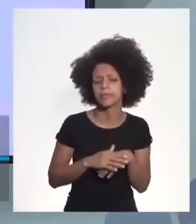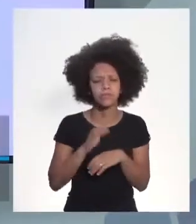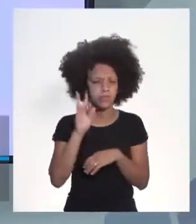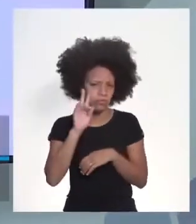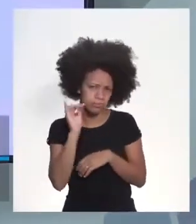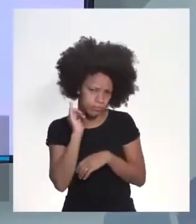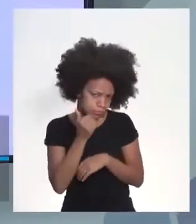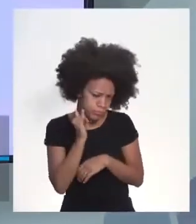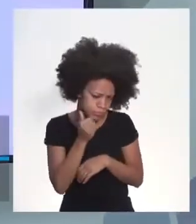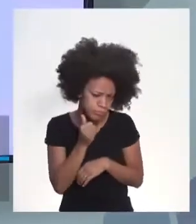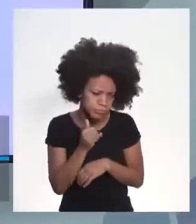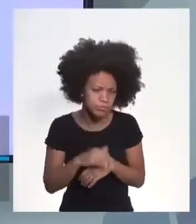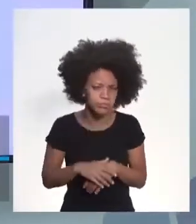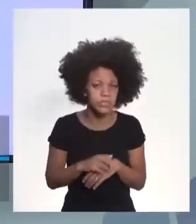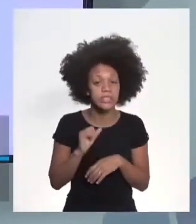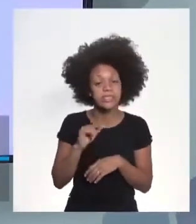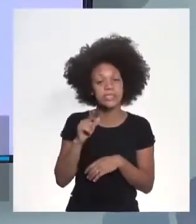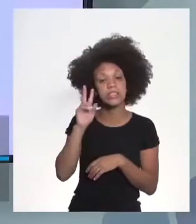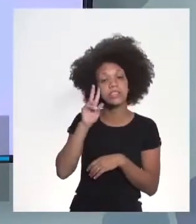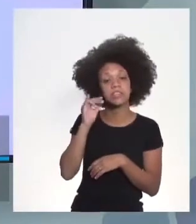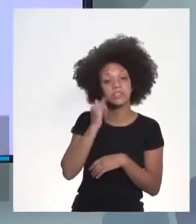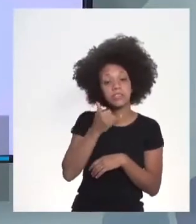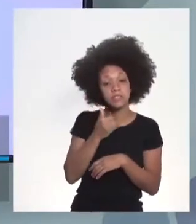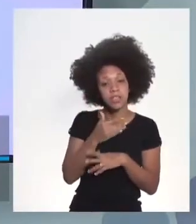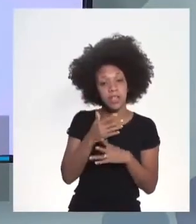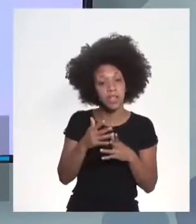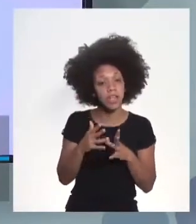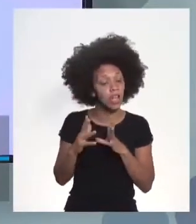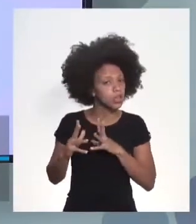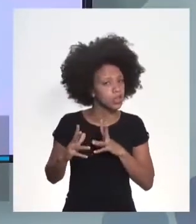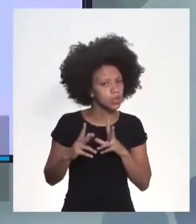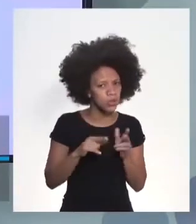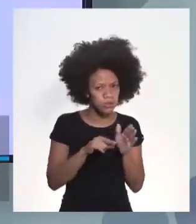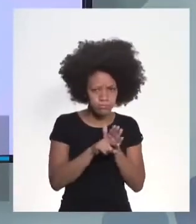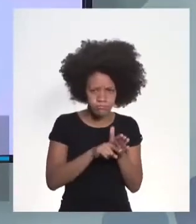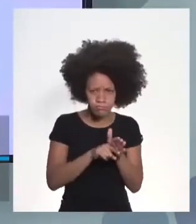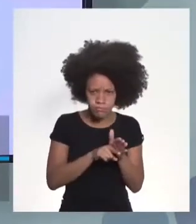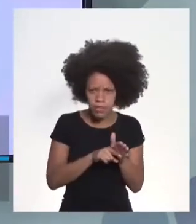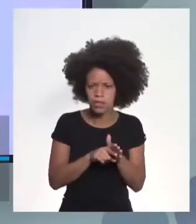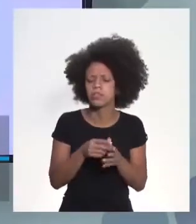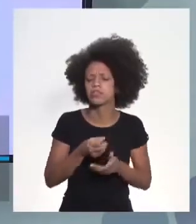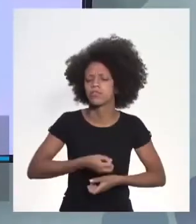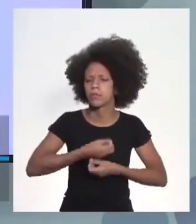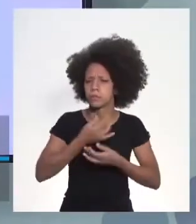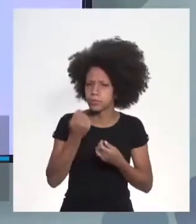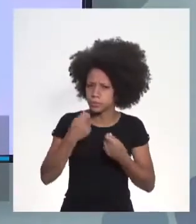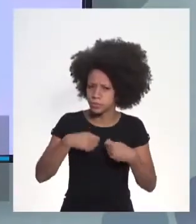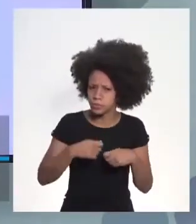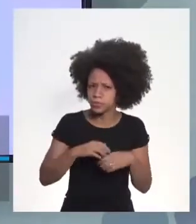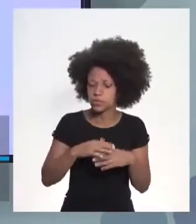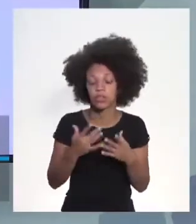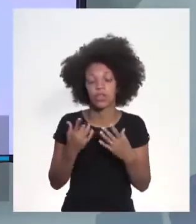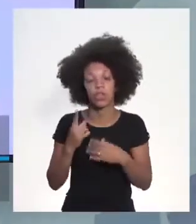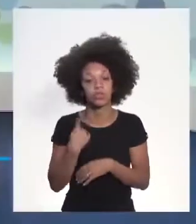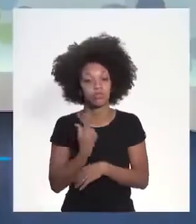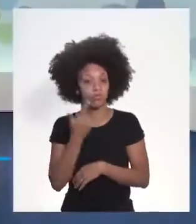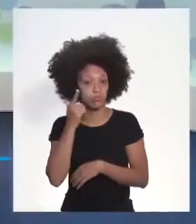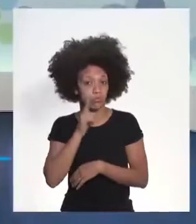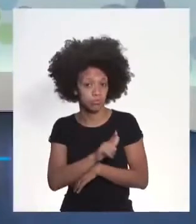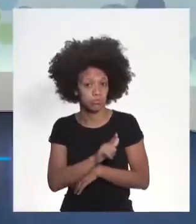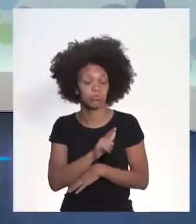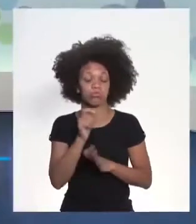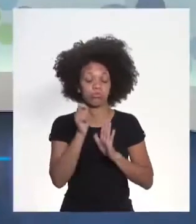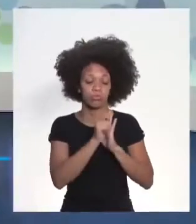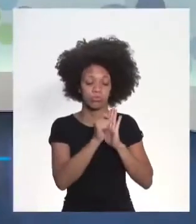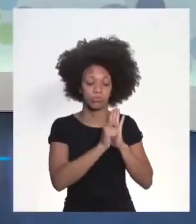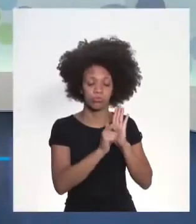historinha né se essa historinha 10 a todos os dados que a gente precisa né os mares resto a gente consegue além